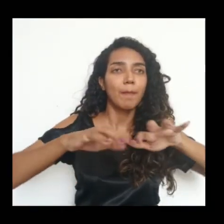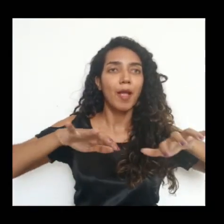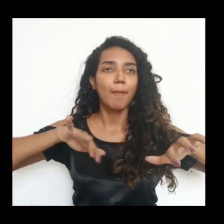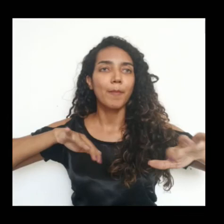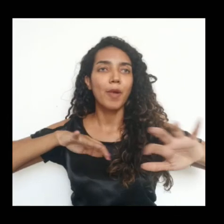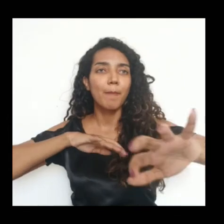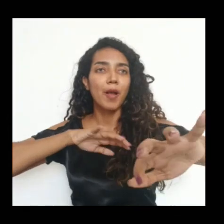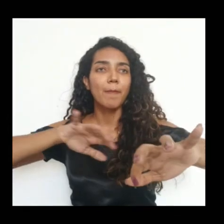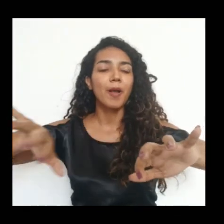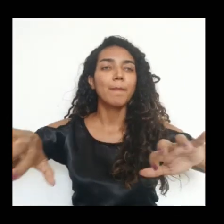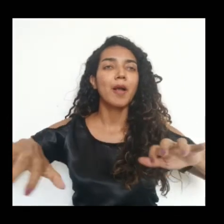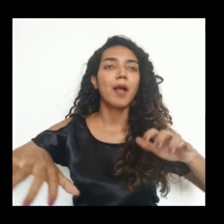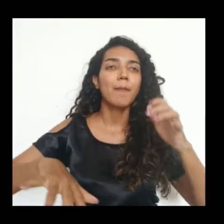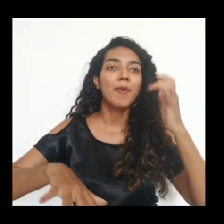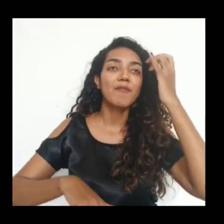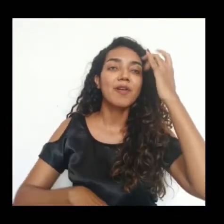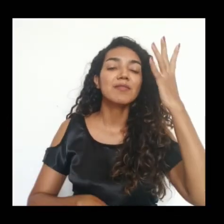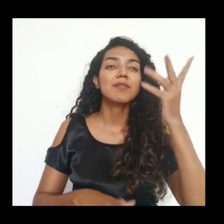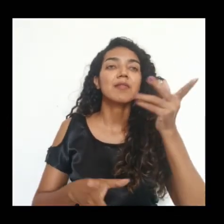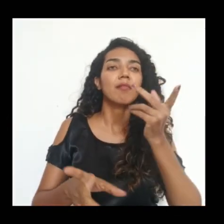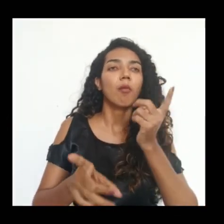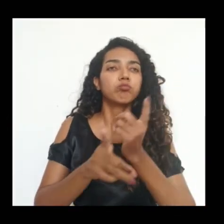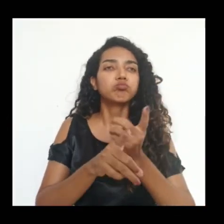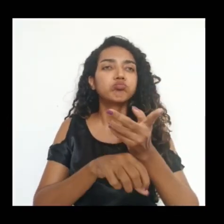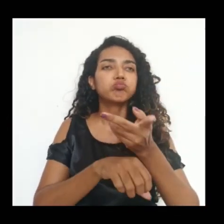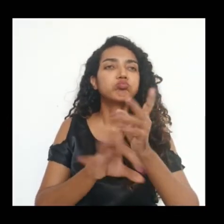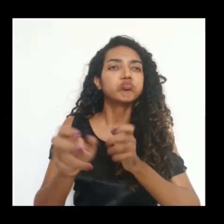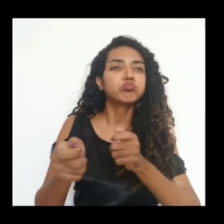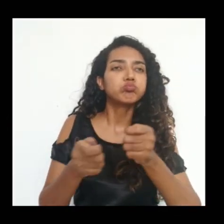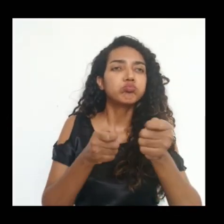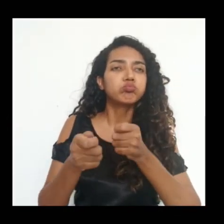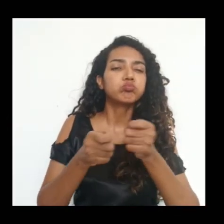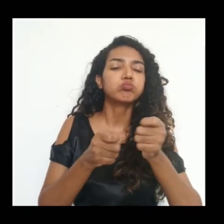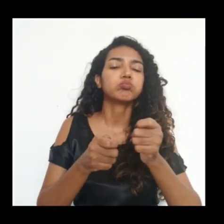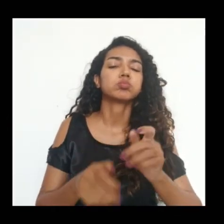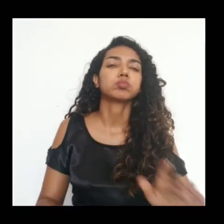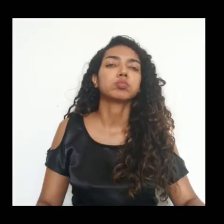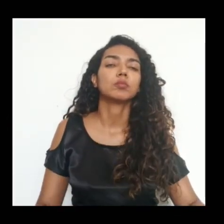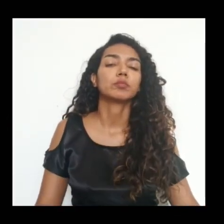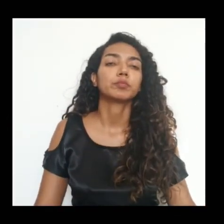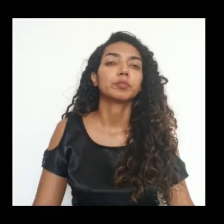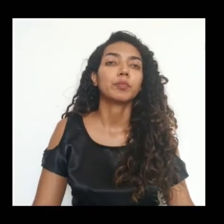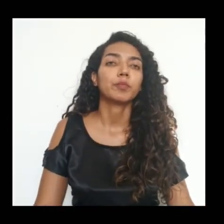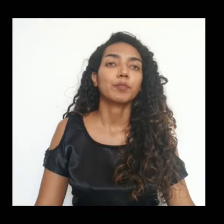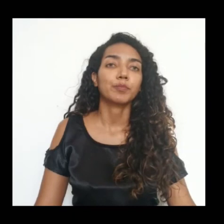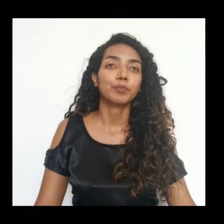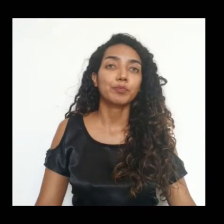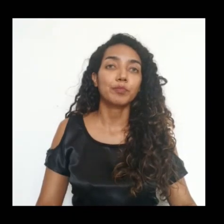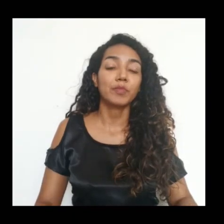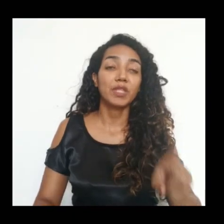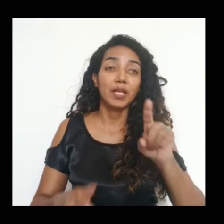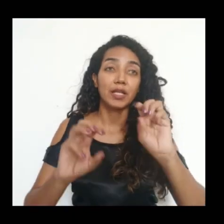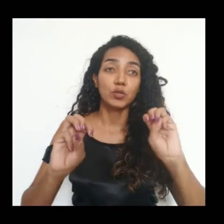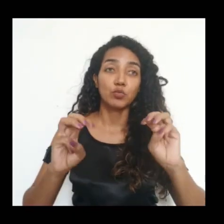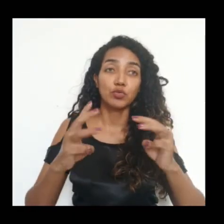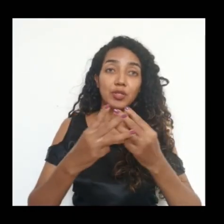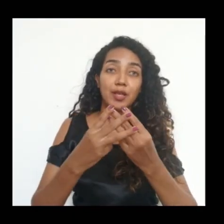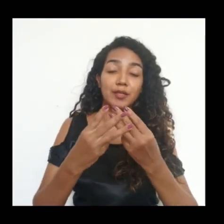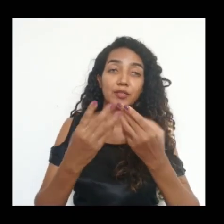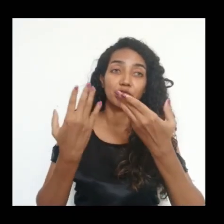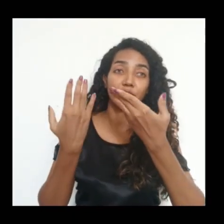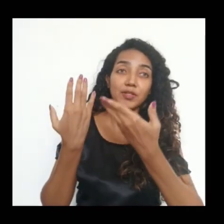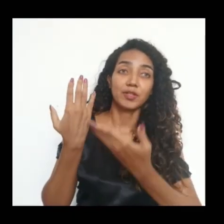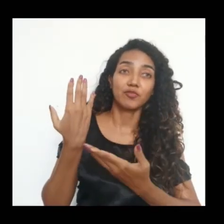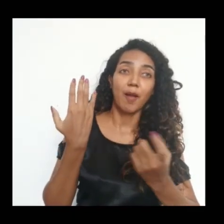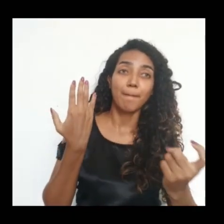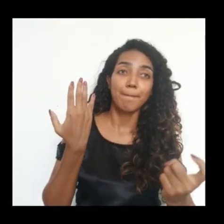facilitar o reuso e a modularização, né? Aqui tem também, a gente vai deixar nos slides alguns links, né,